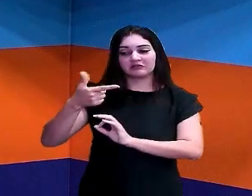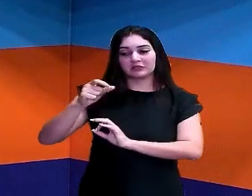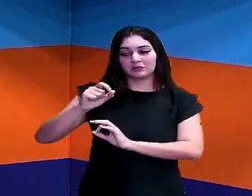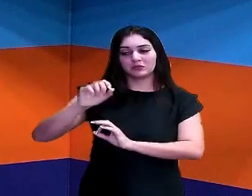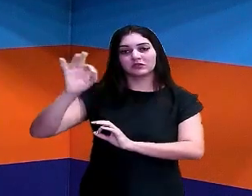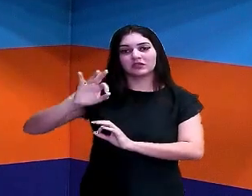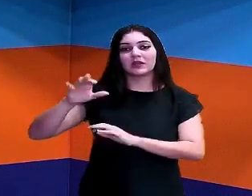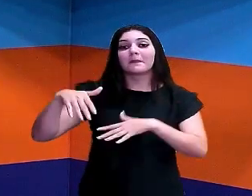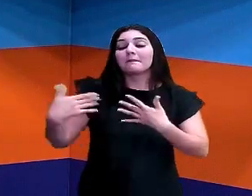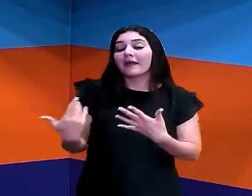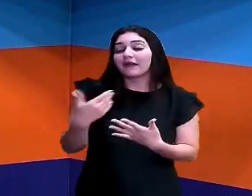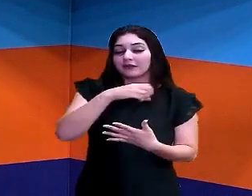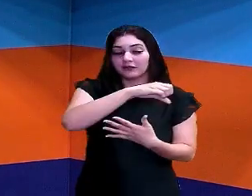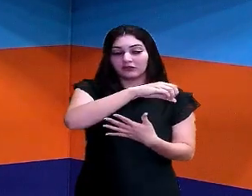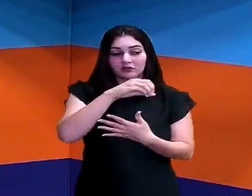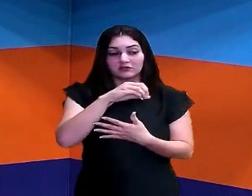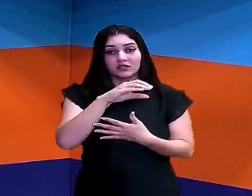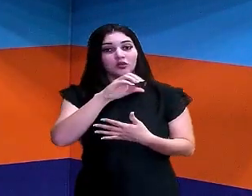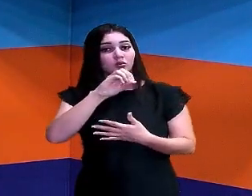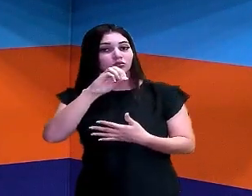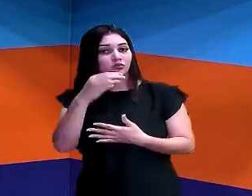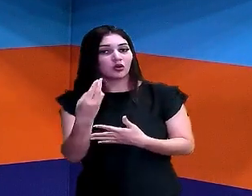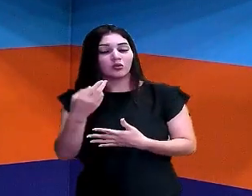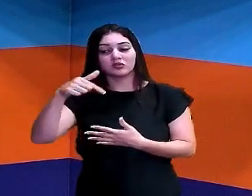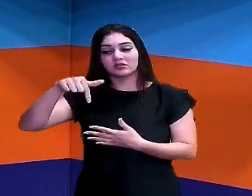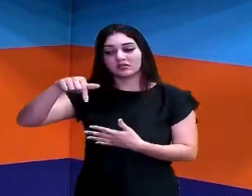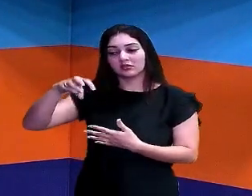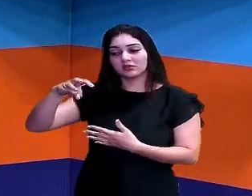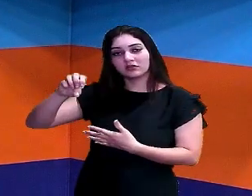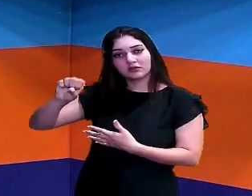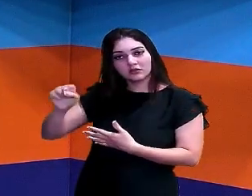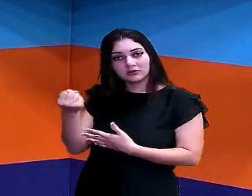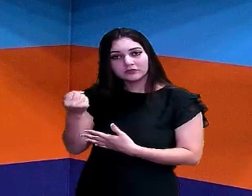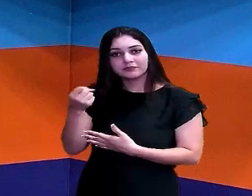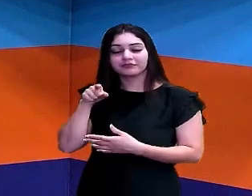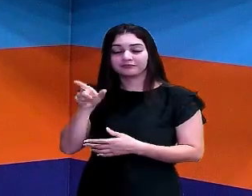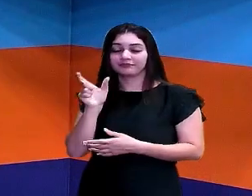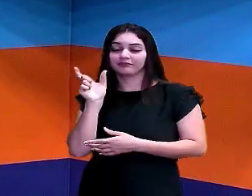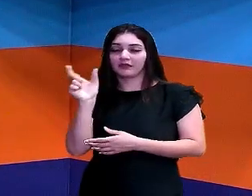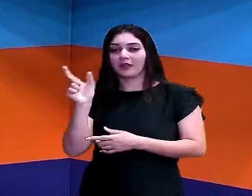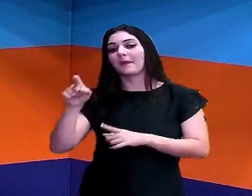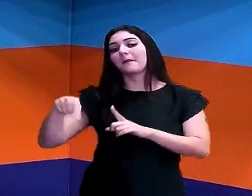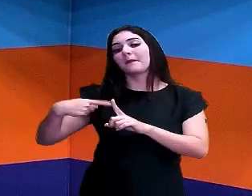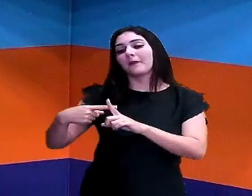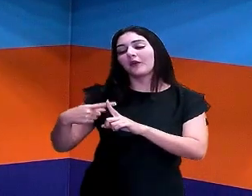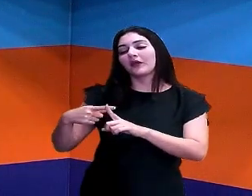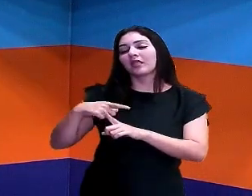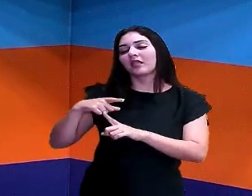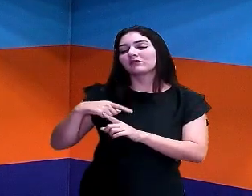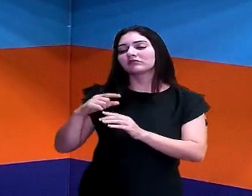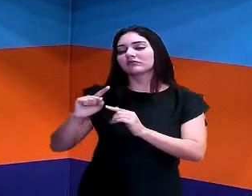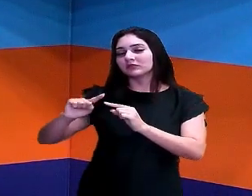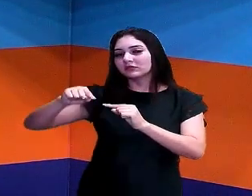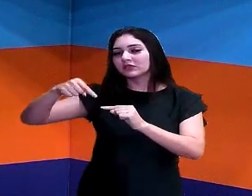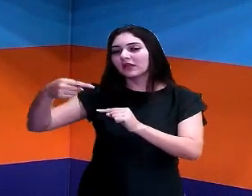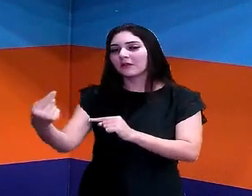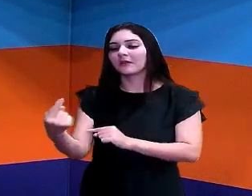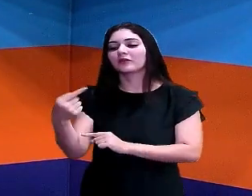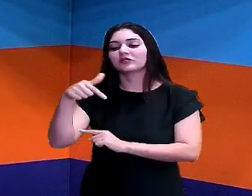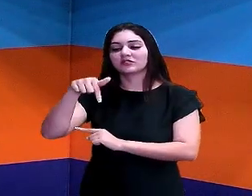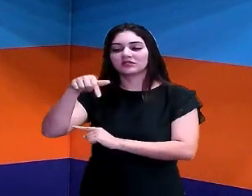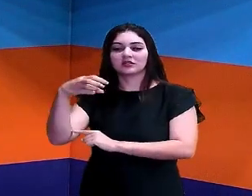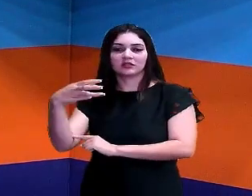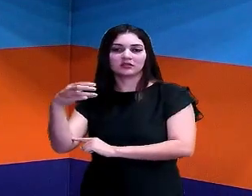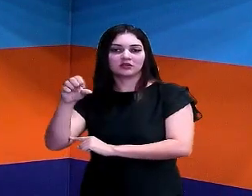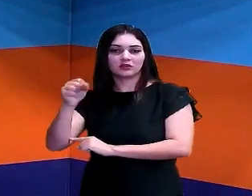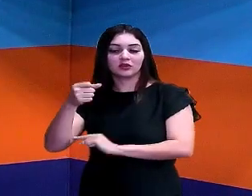cima do 900 ou do 738? Do 738, que ele disse que aqui, ó, passou a custar em uma liquidação esse valor,